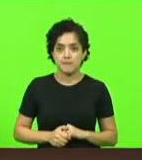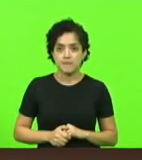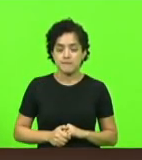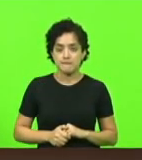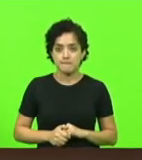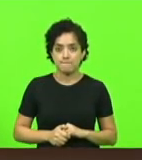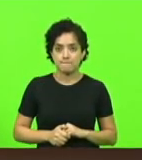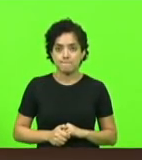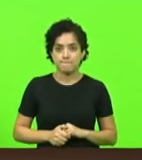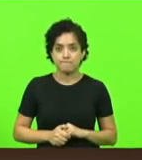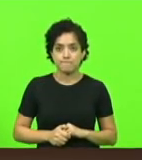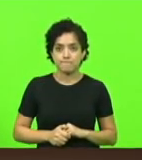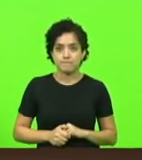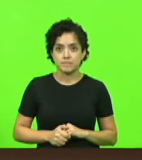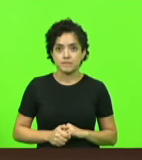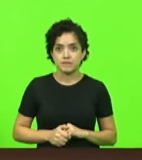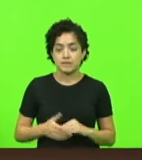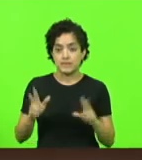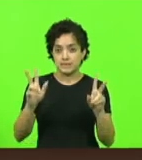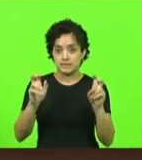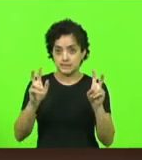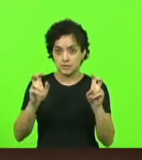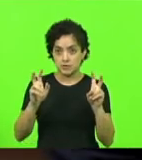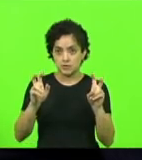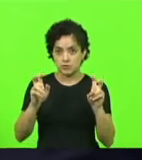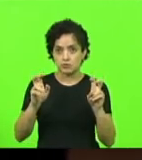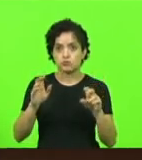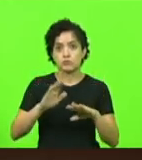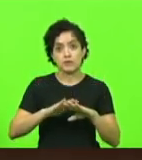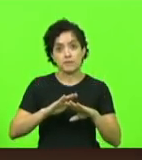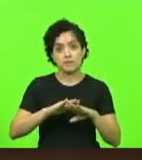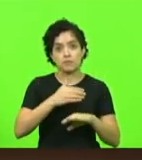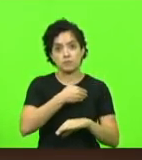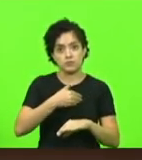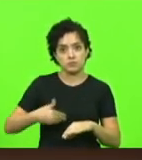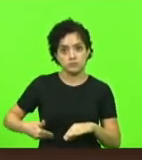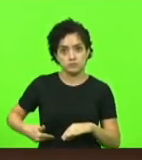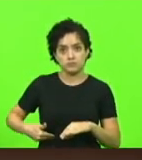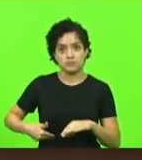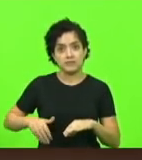Deputada Carminati, isso é um assunto de governo. Eu sou oposição.